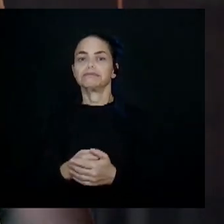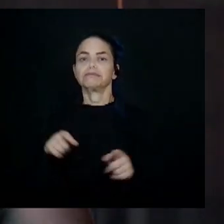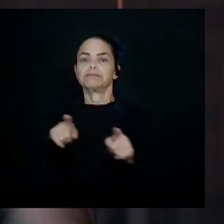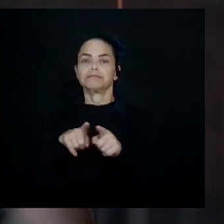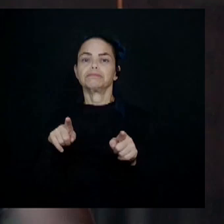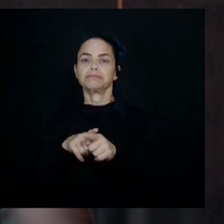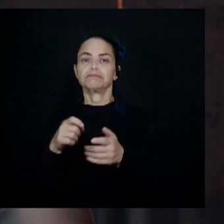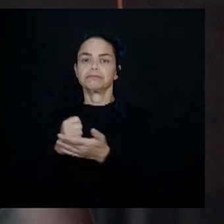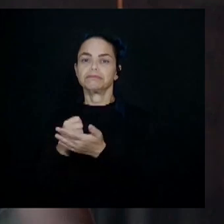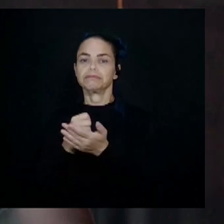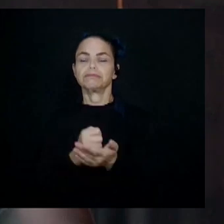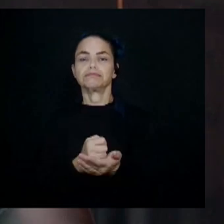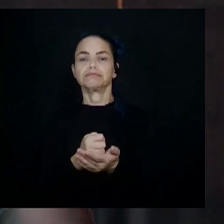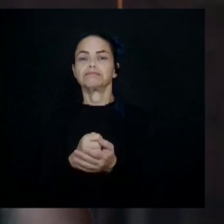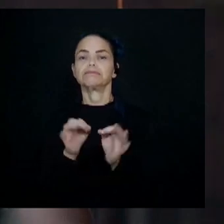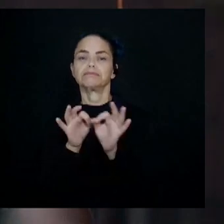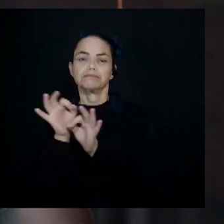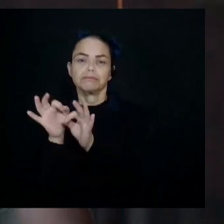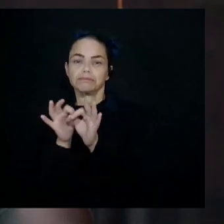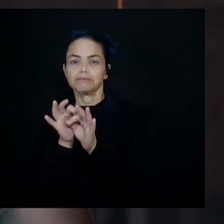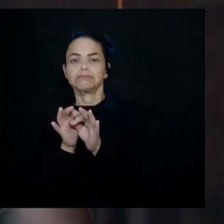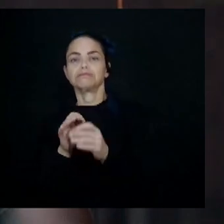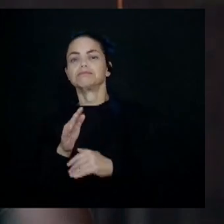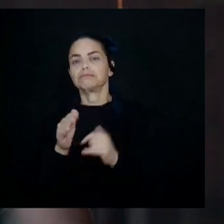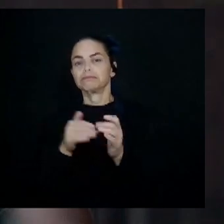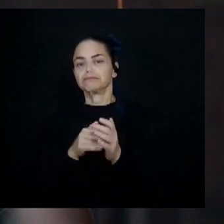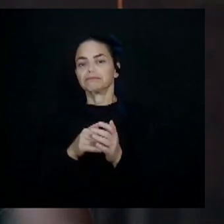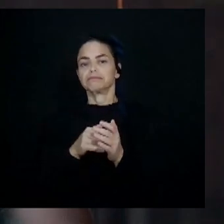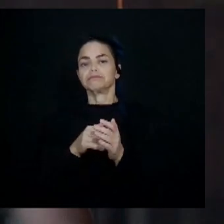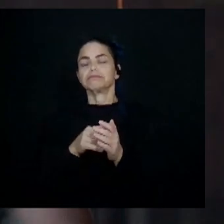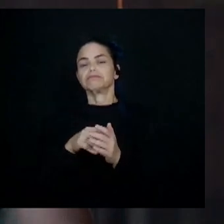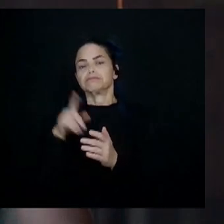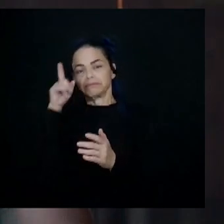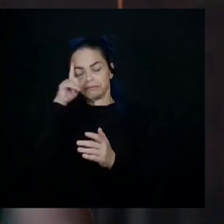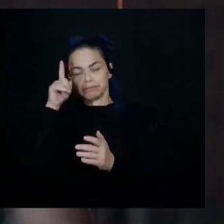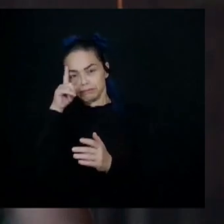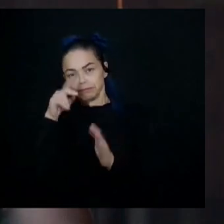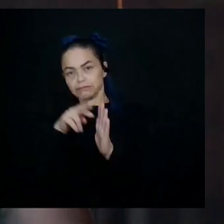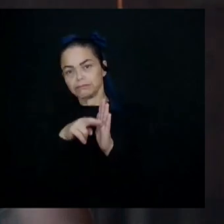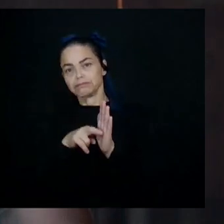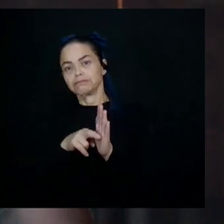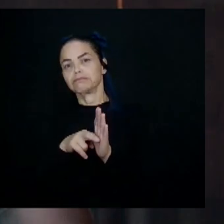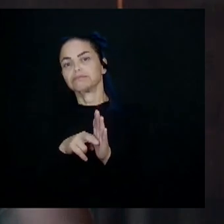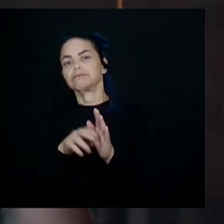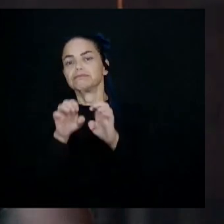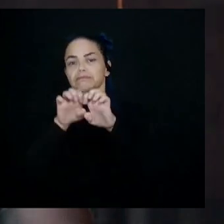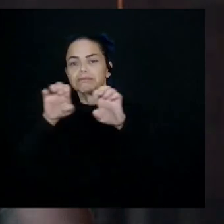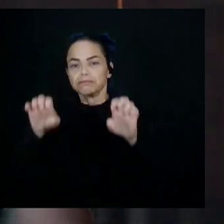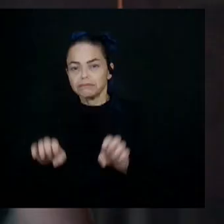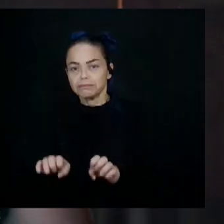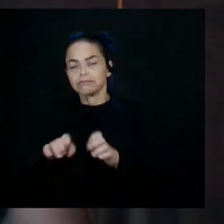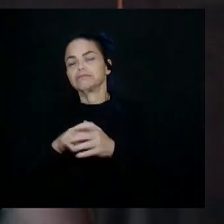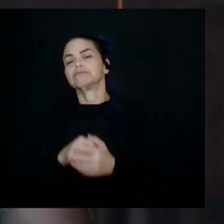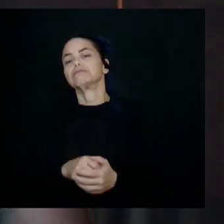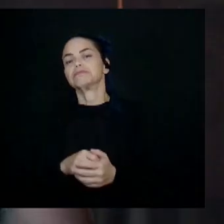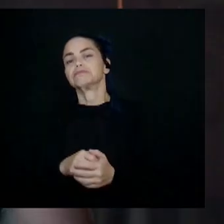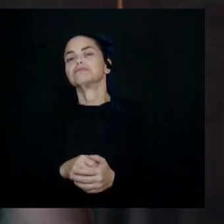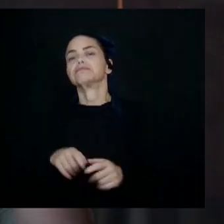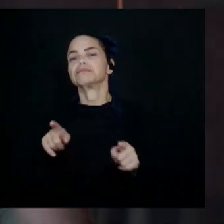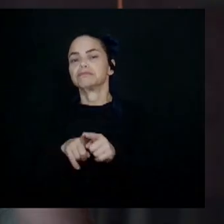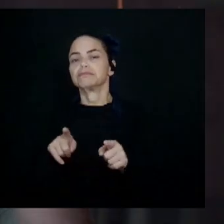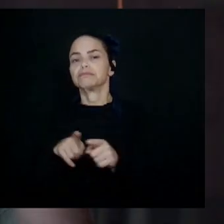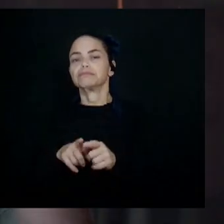como manejar tudo isso. Então, a rotina ela tem que ficar mais estruturada ainda, mas talvez